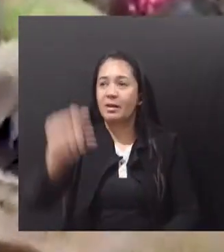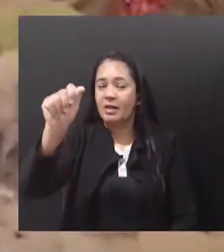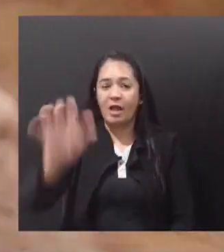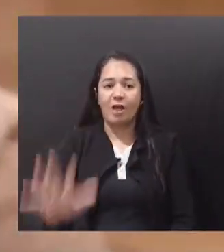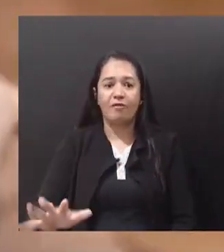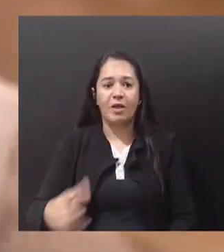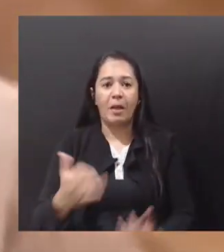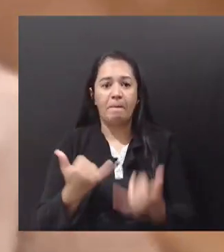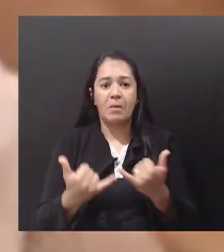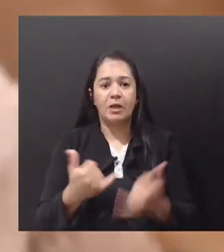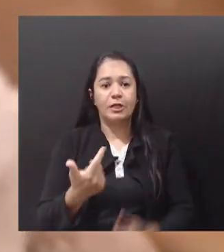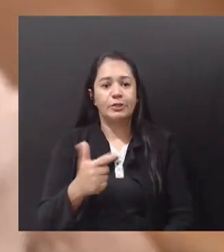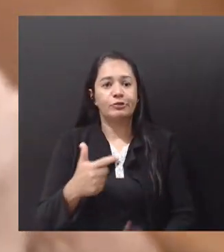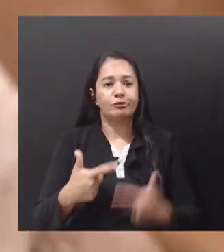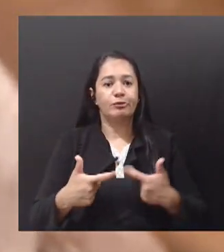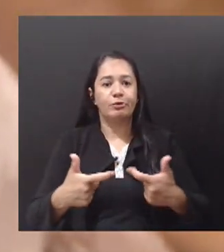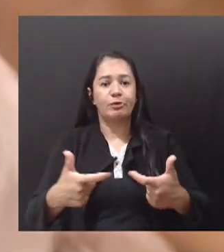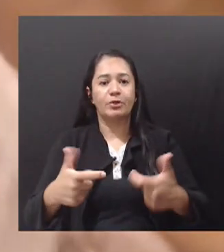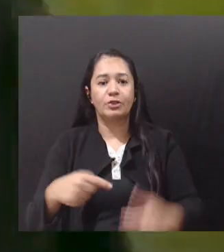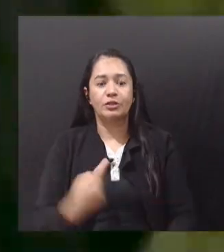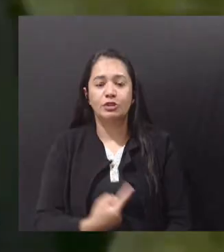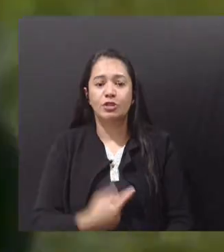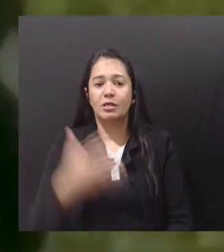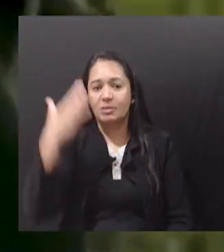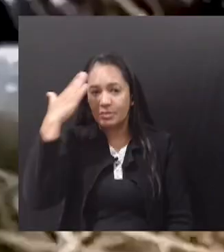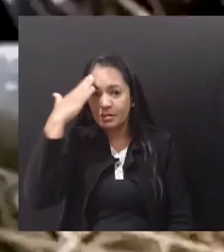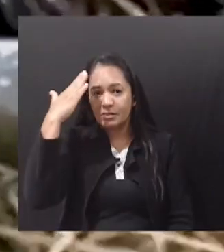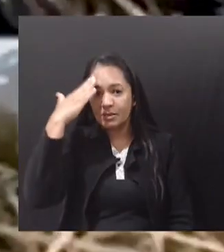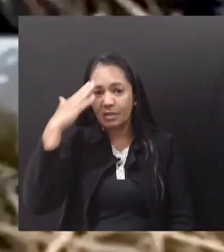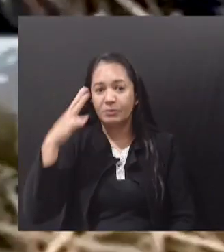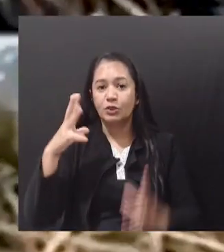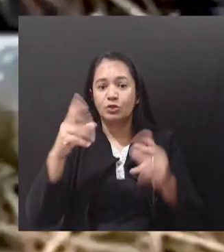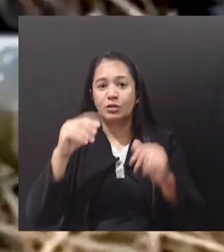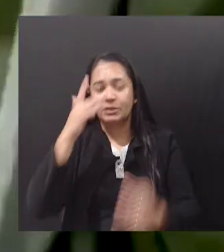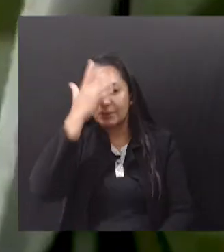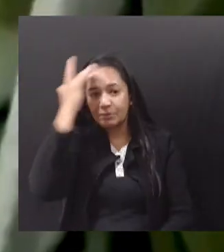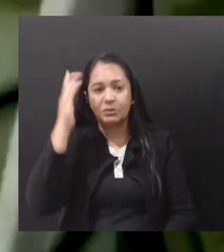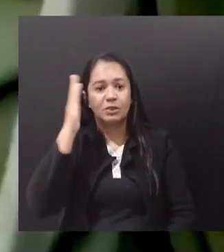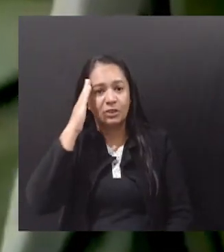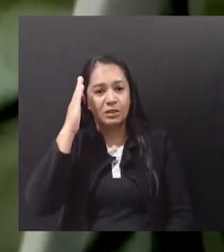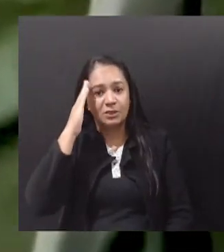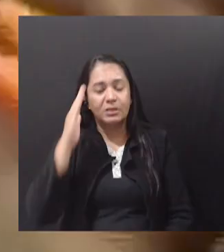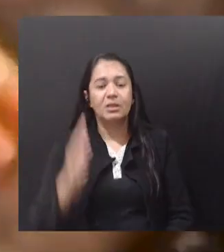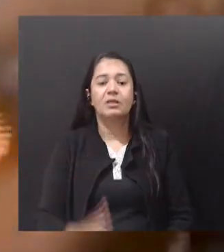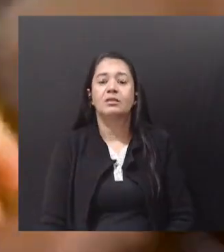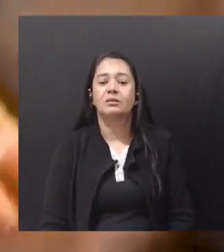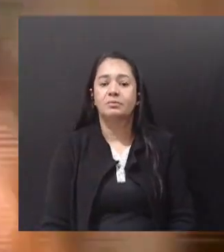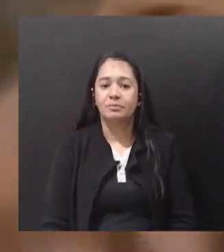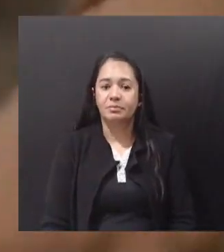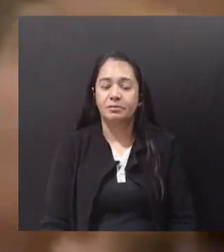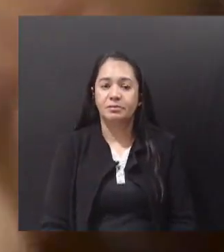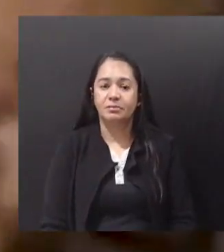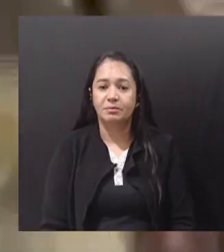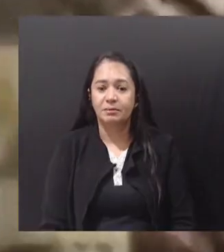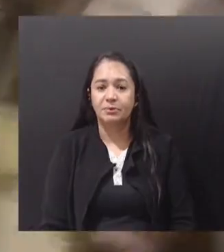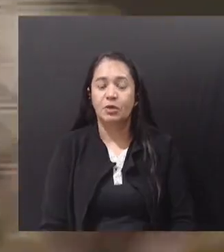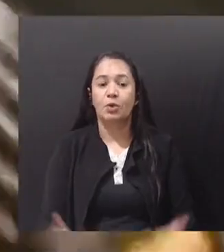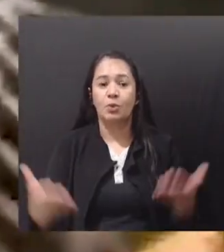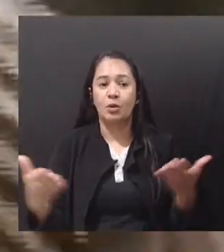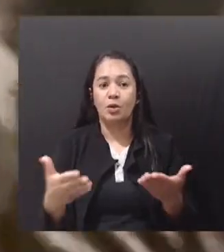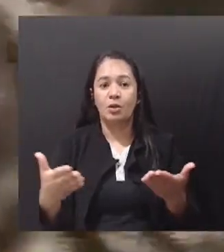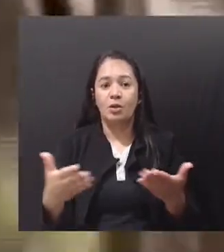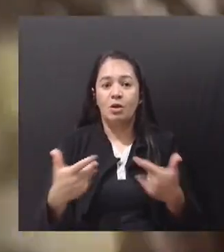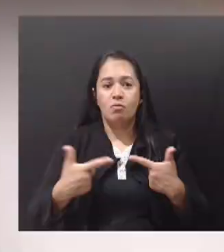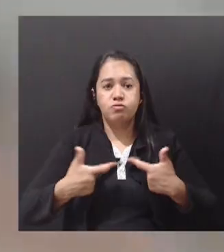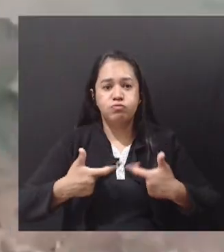existe guerra, né? E a gente sabe, todo mundo que tem um smartphone na mão sabe que hoje as grandes